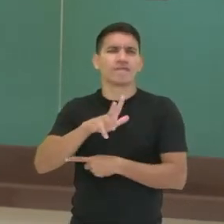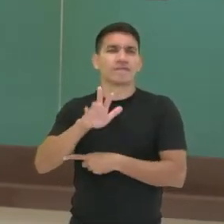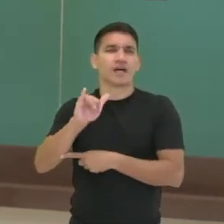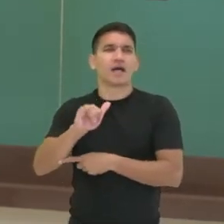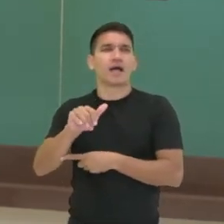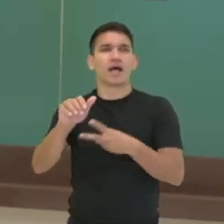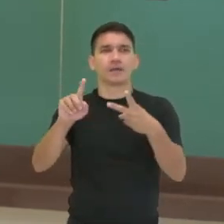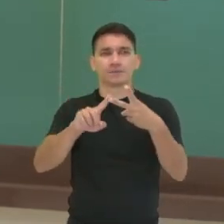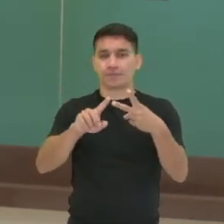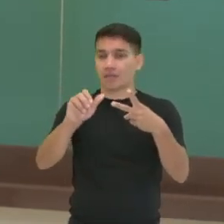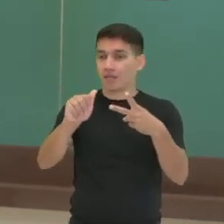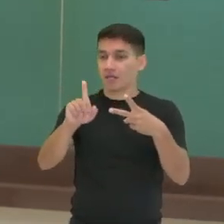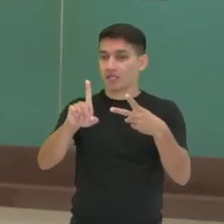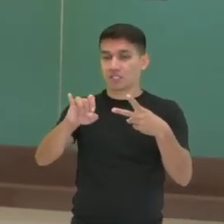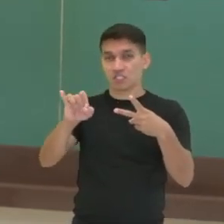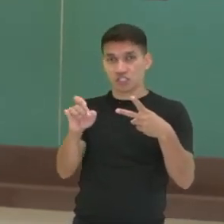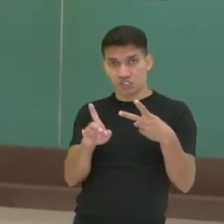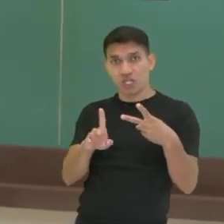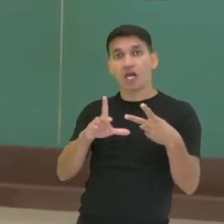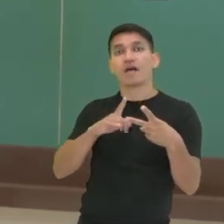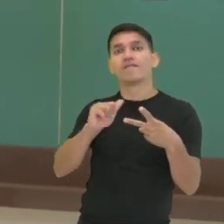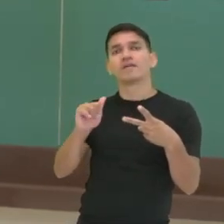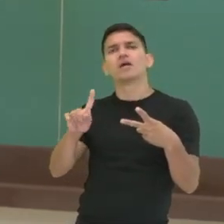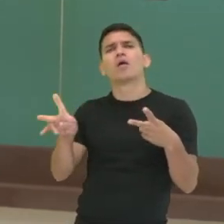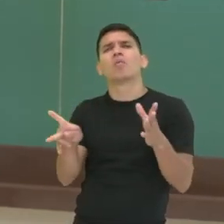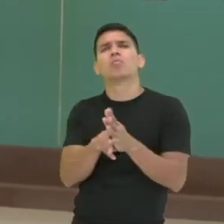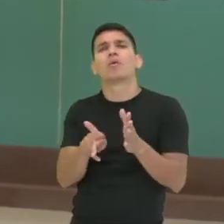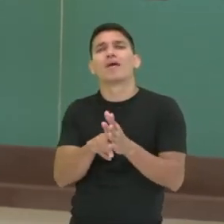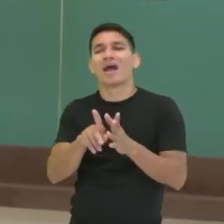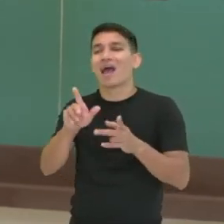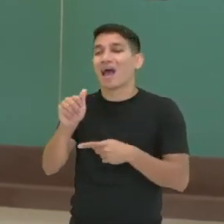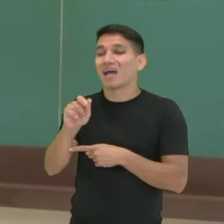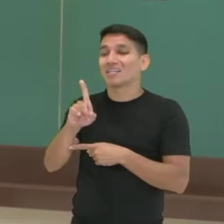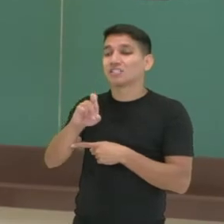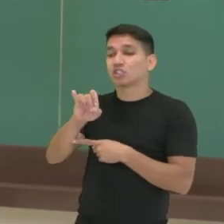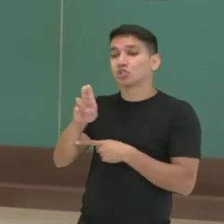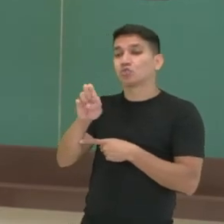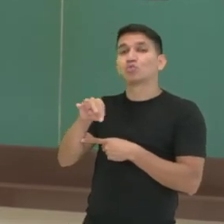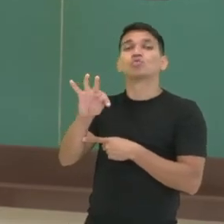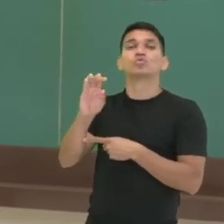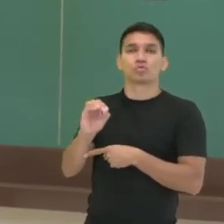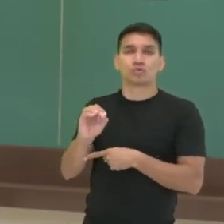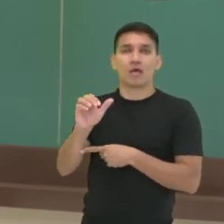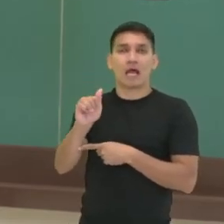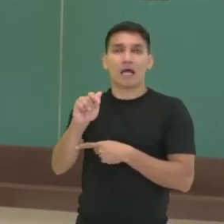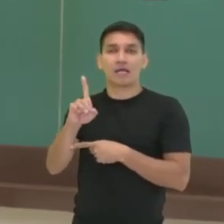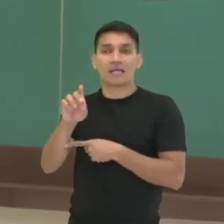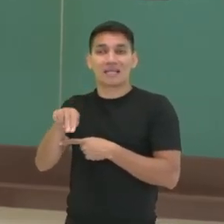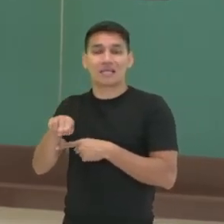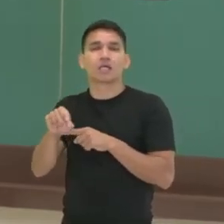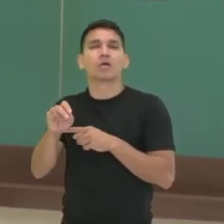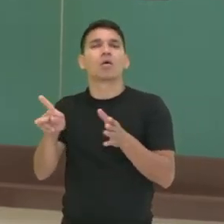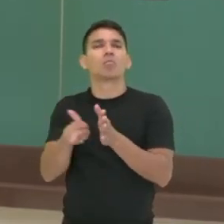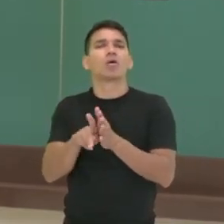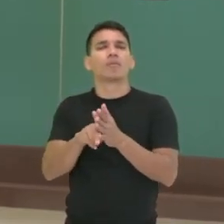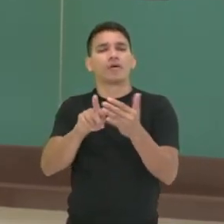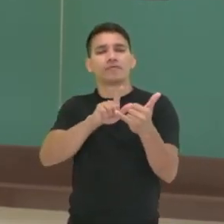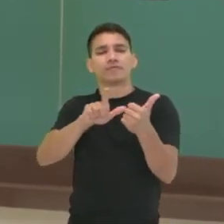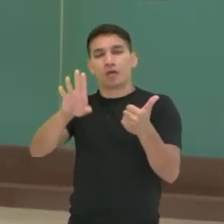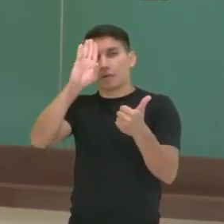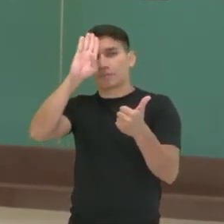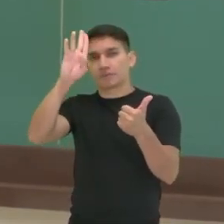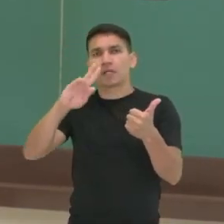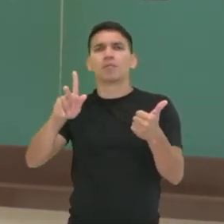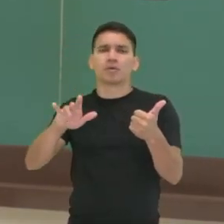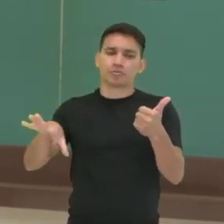que funciona como adjunto adnominal da oração principal. Vai ser o adjetivo